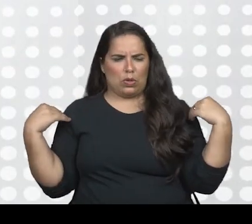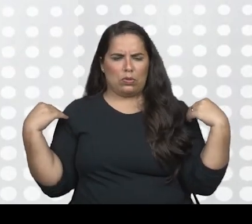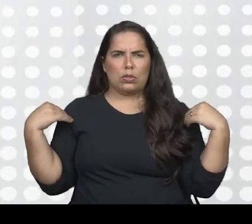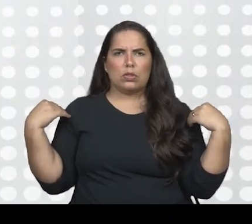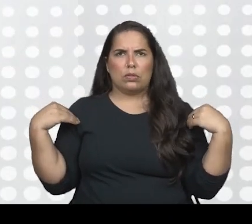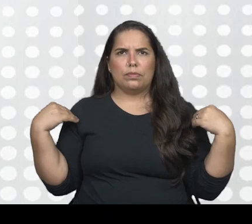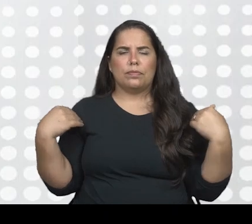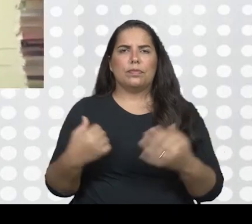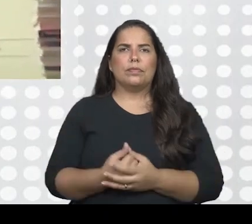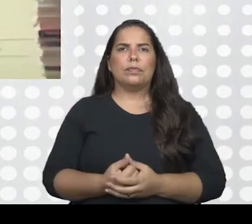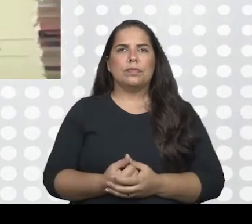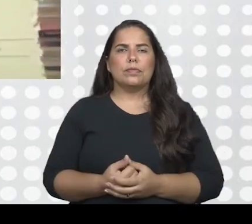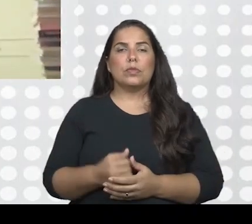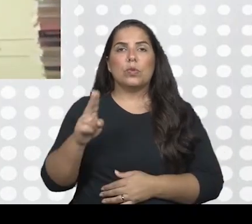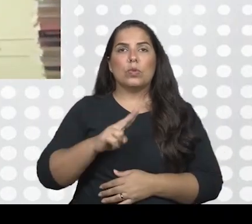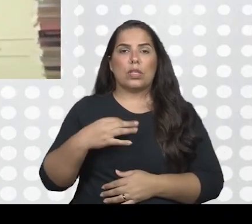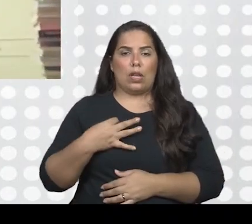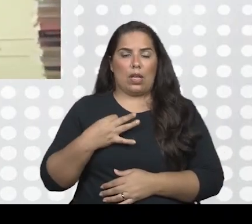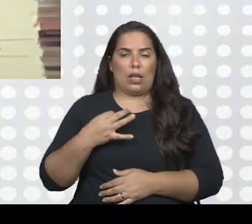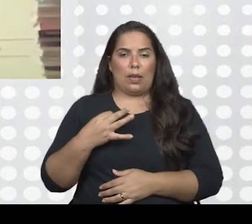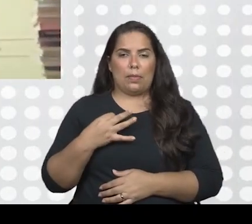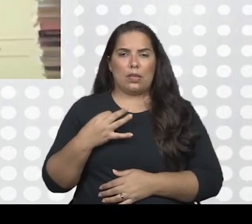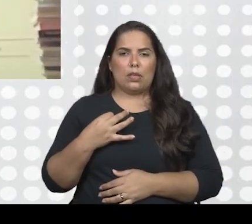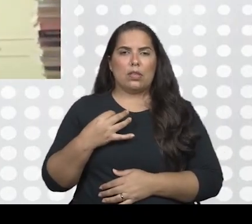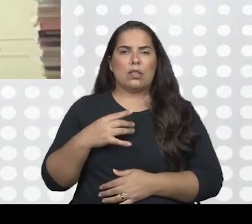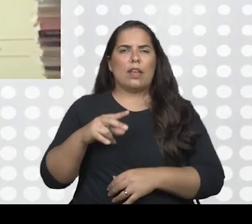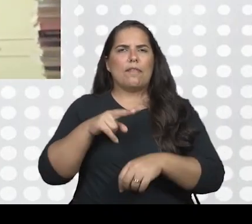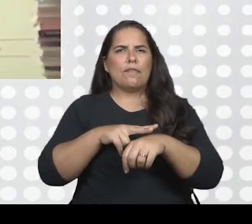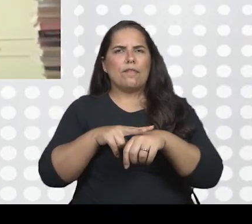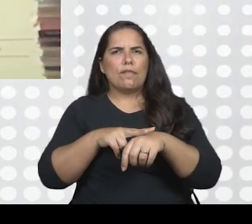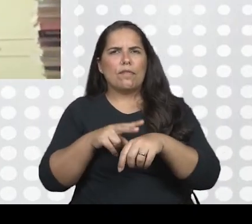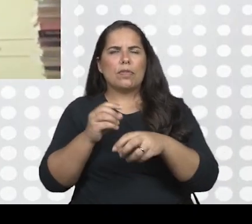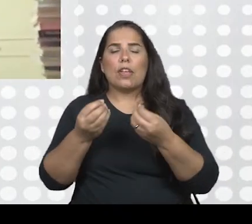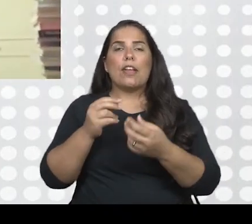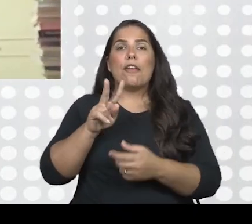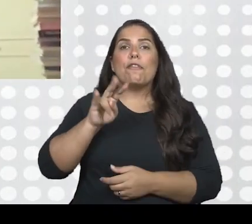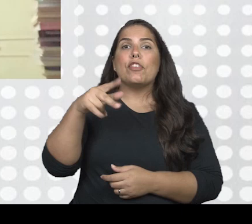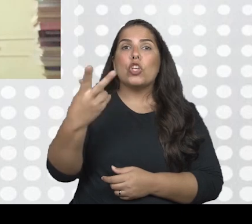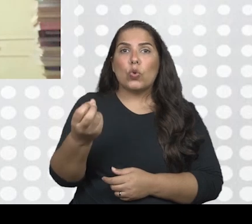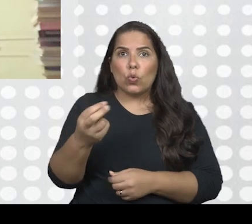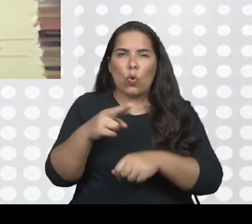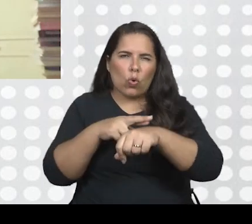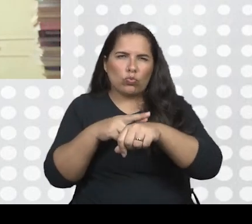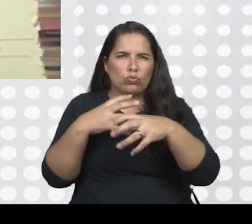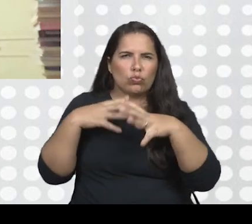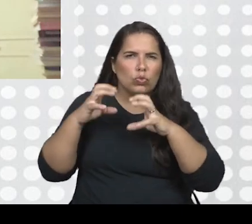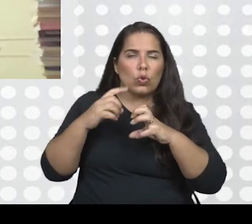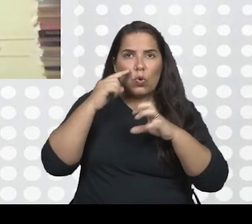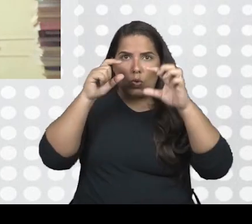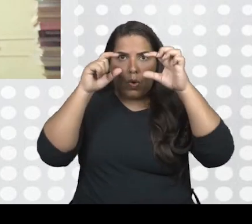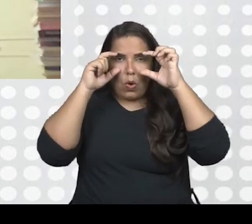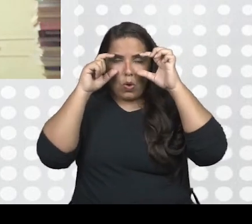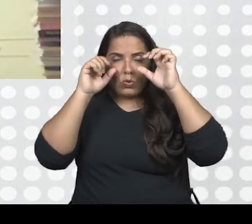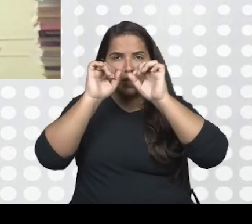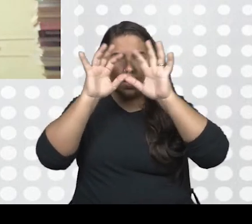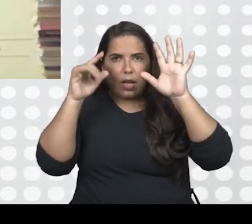altura dos ombros, visto uma blusa na cor vinho, utilizo um óculos em tons claros e escuros, e atrás